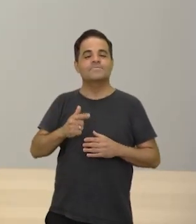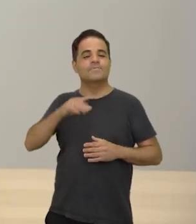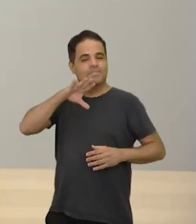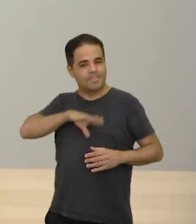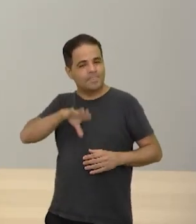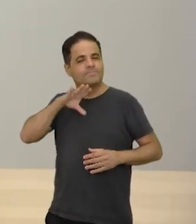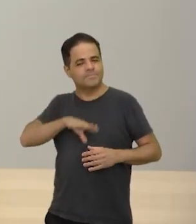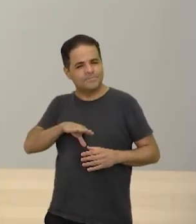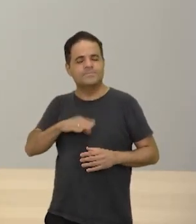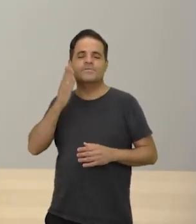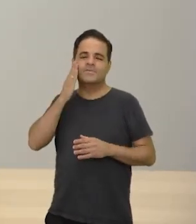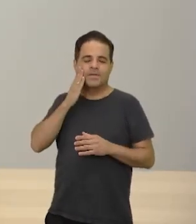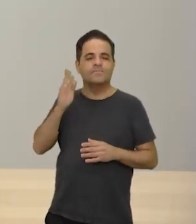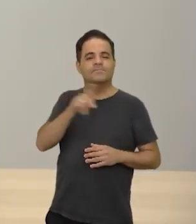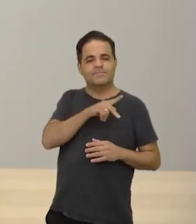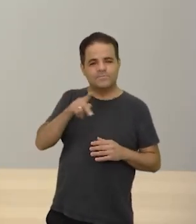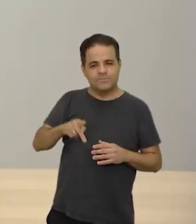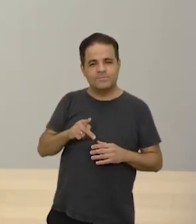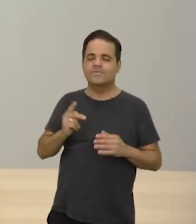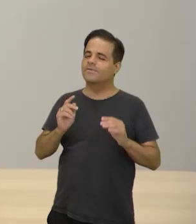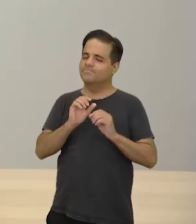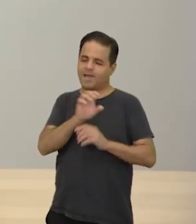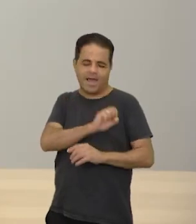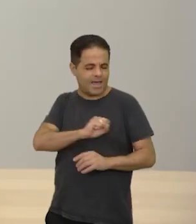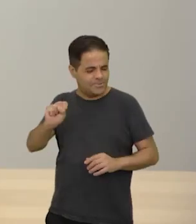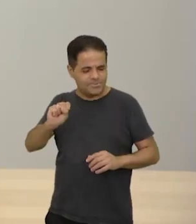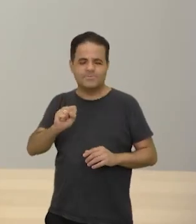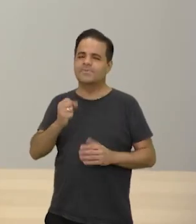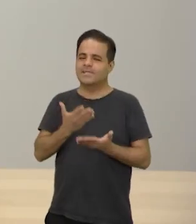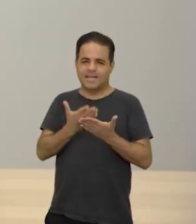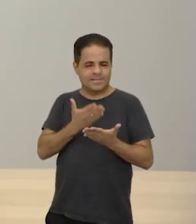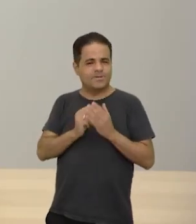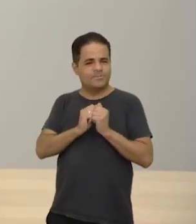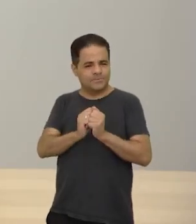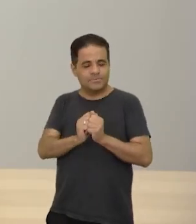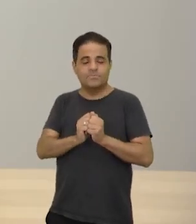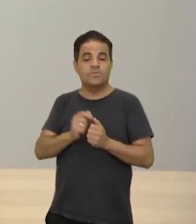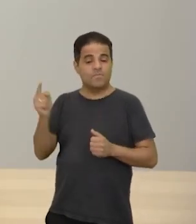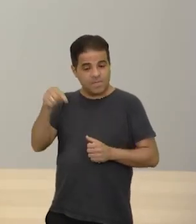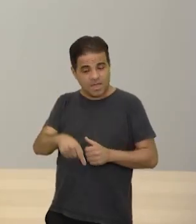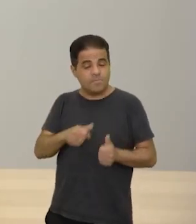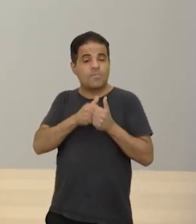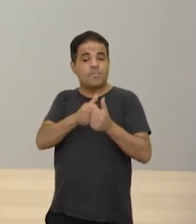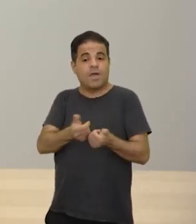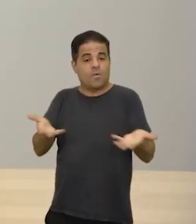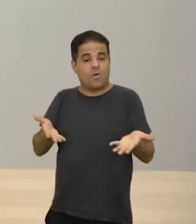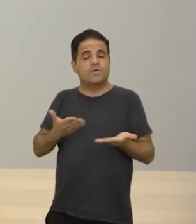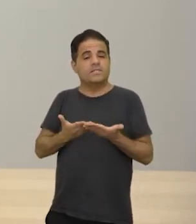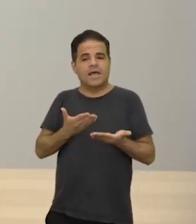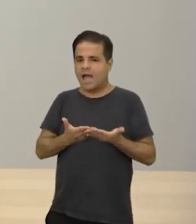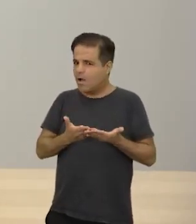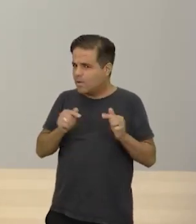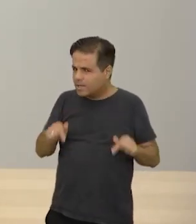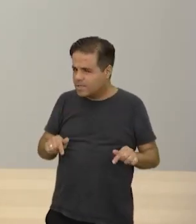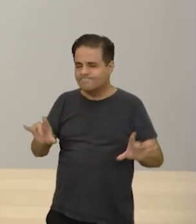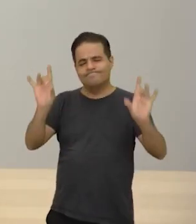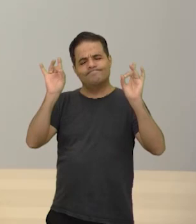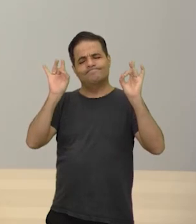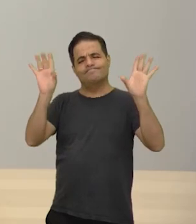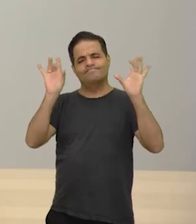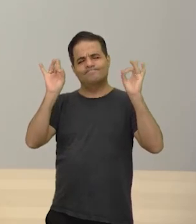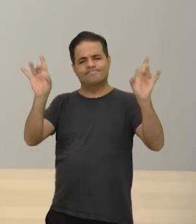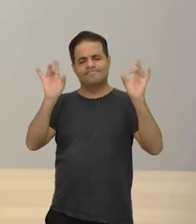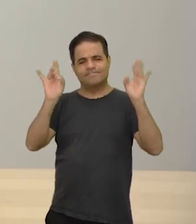língua portuguesa. Eu sei que o professor Mauro aí arrasou nas aulas e eu vim aqui acompanhar com vocês essa aula de hoje que está